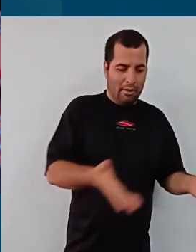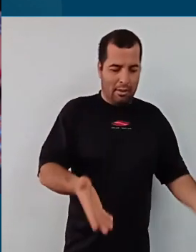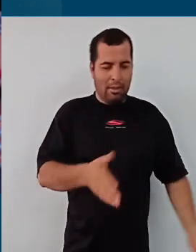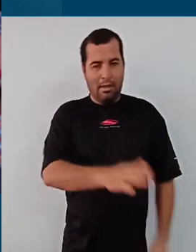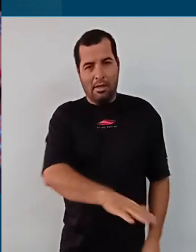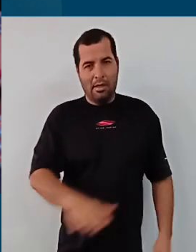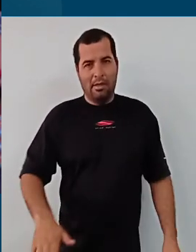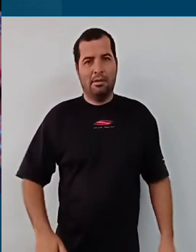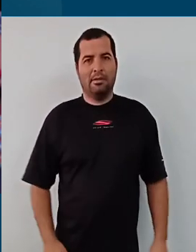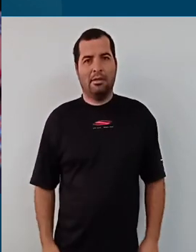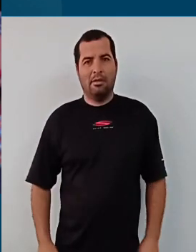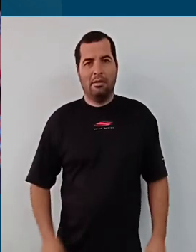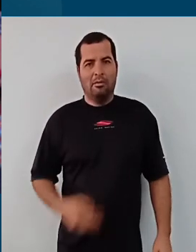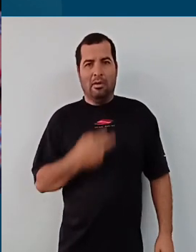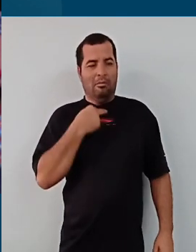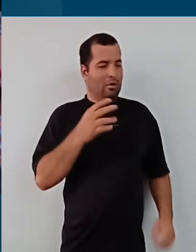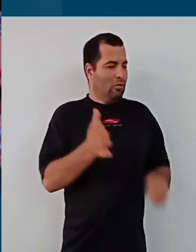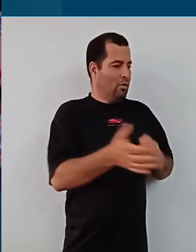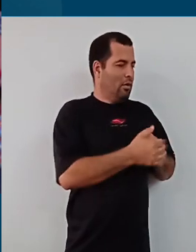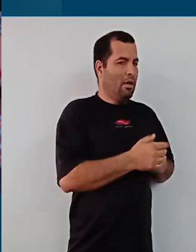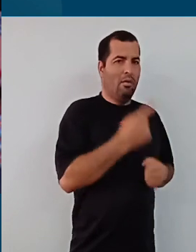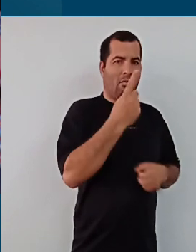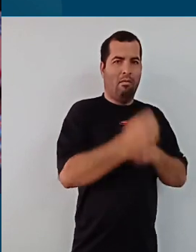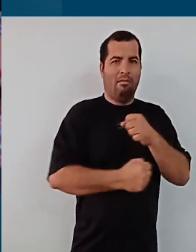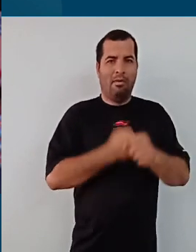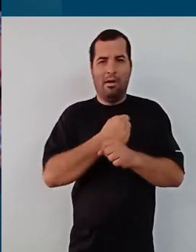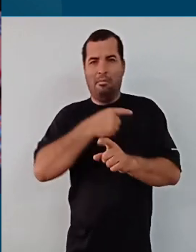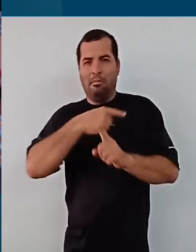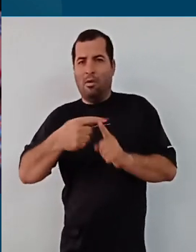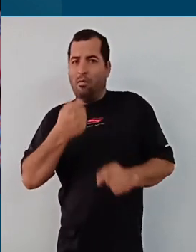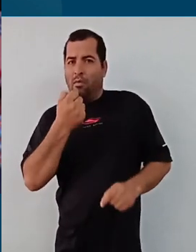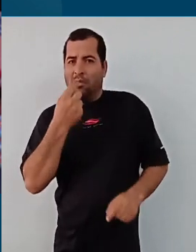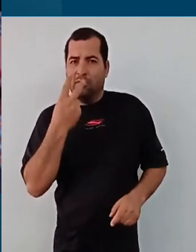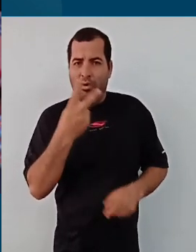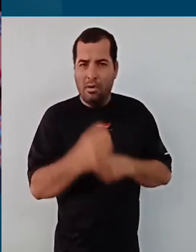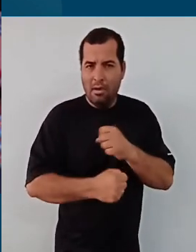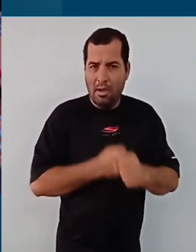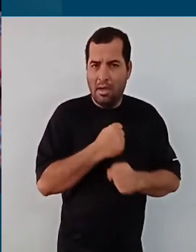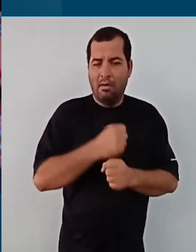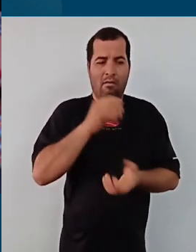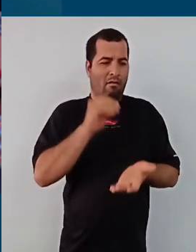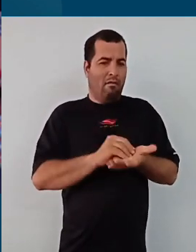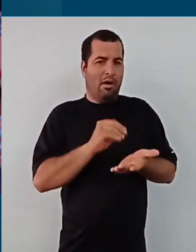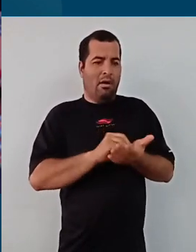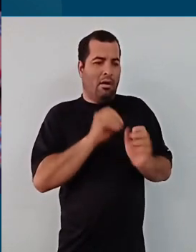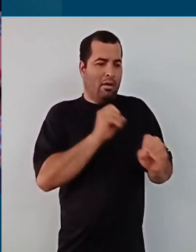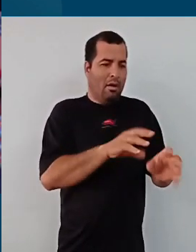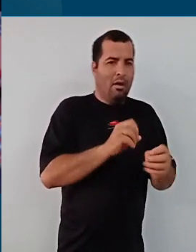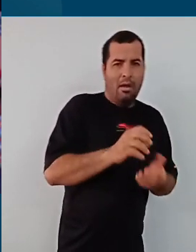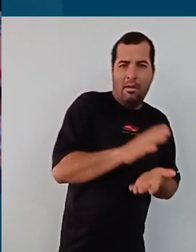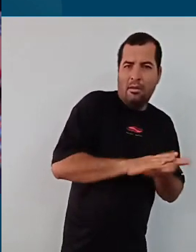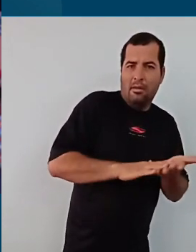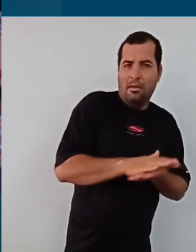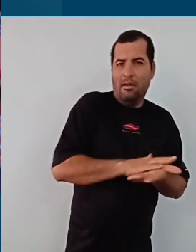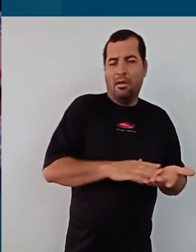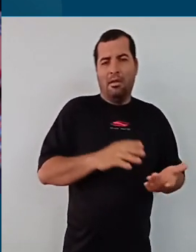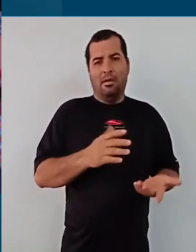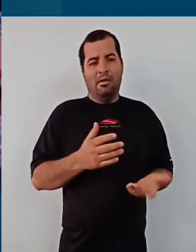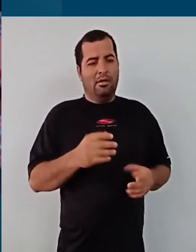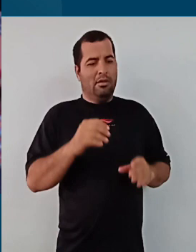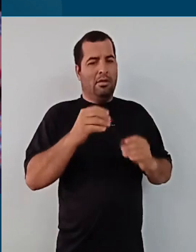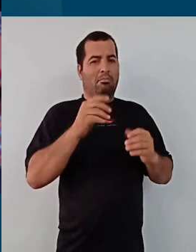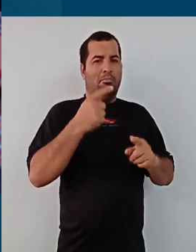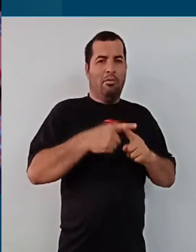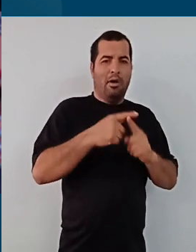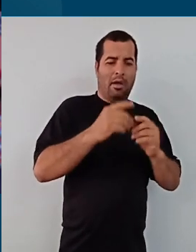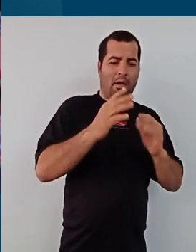gente esconder esse 1 ano e meio, quase 2 anos aí sem aula, né, e achar que a gente vai conseguir avançar, porque voltamos com as crianças